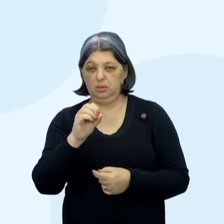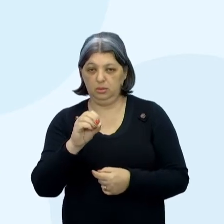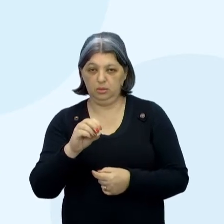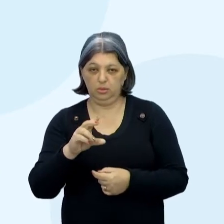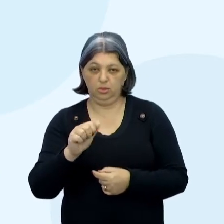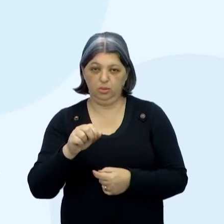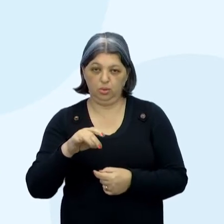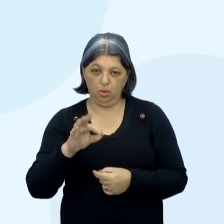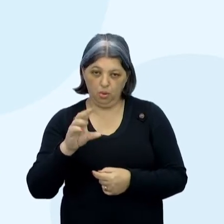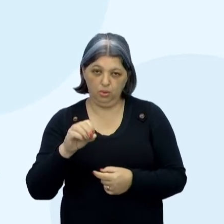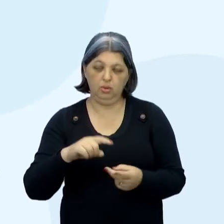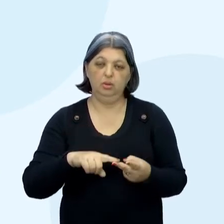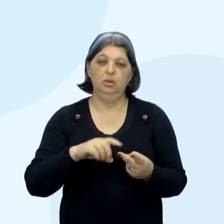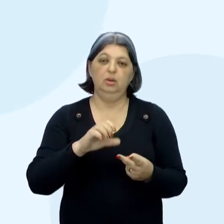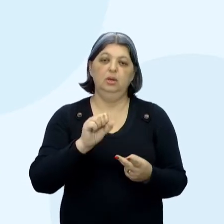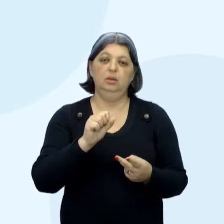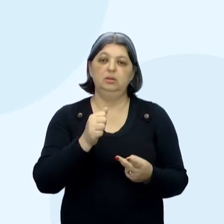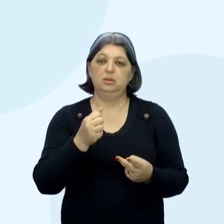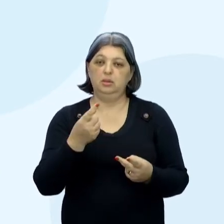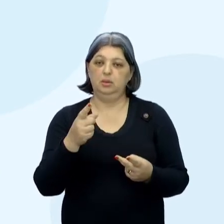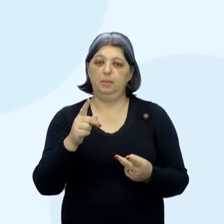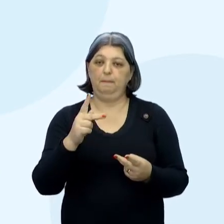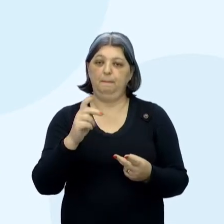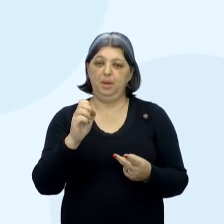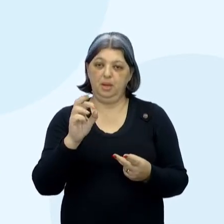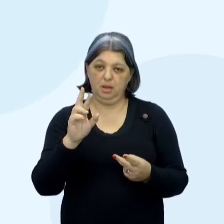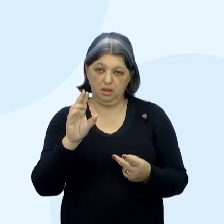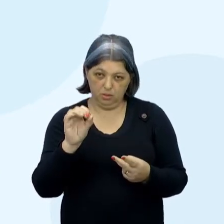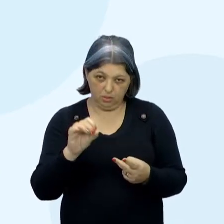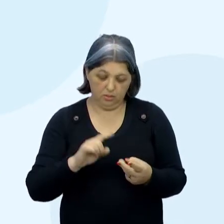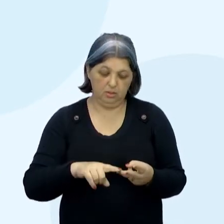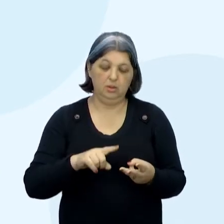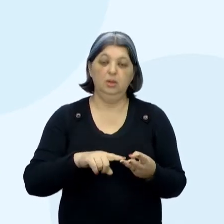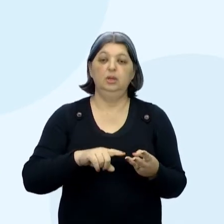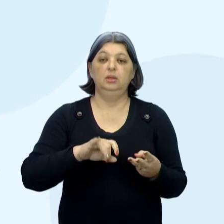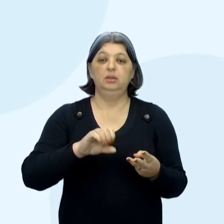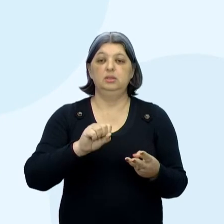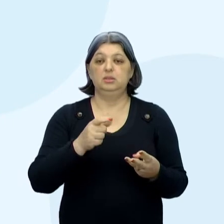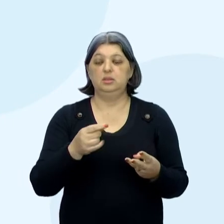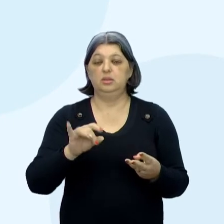João. Quando isso foi trazido para o Brasil,